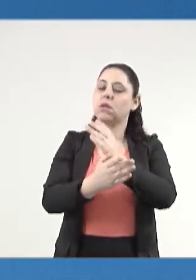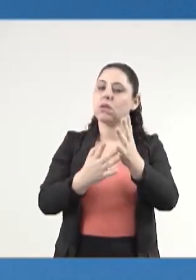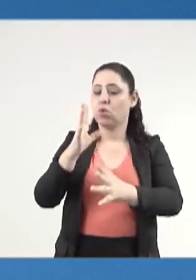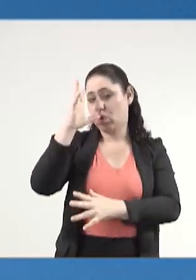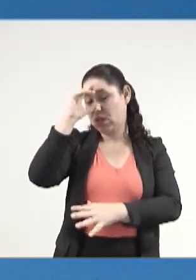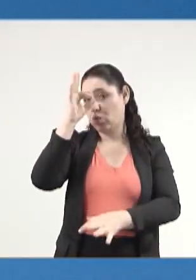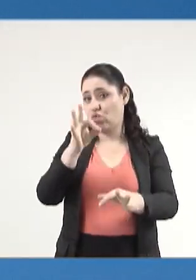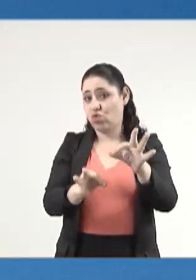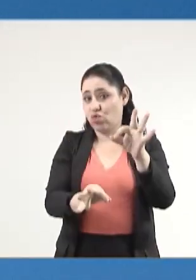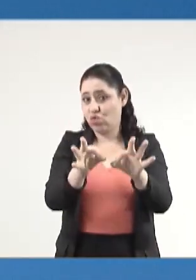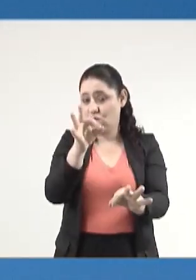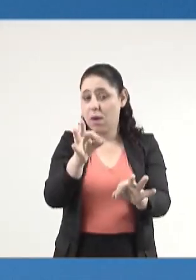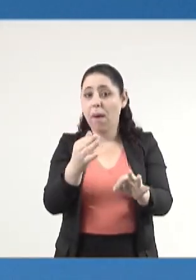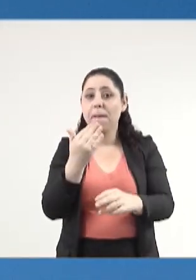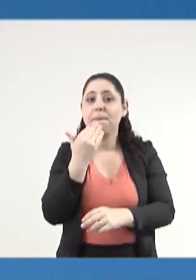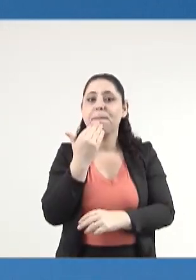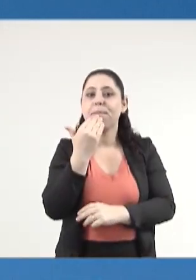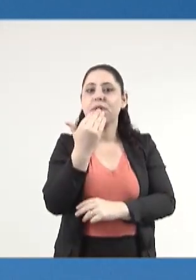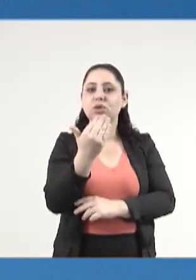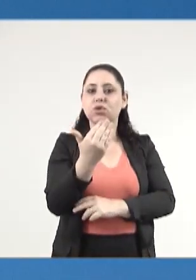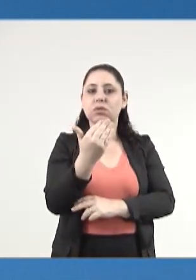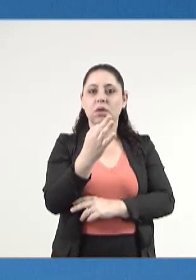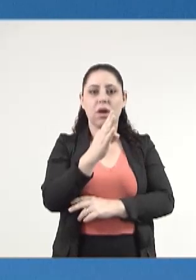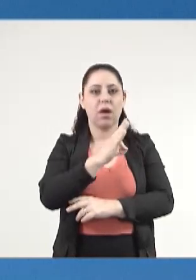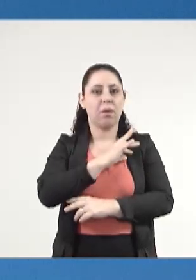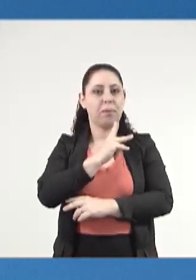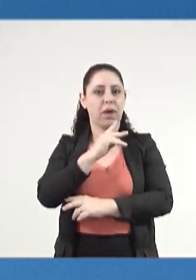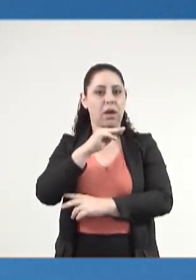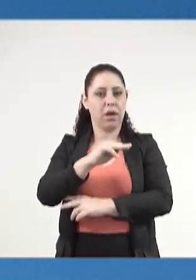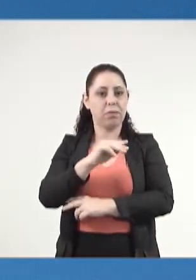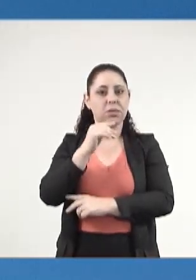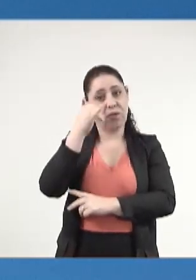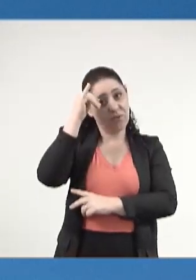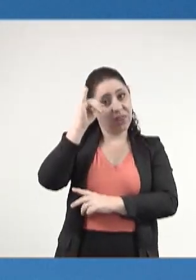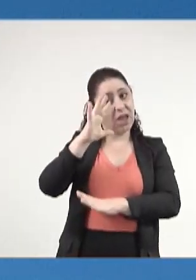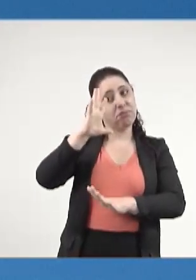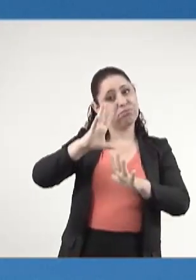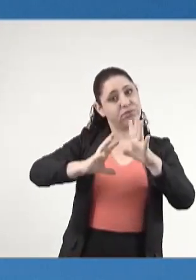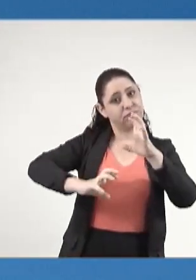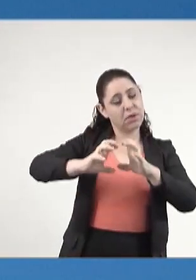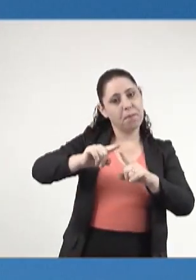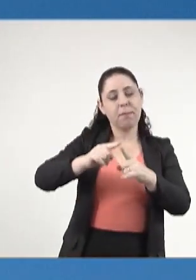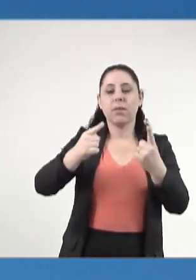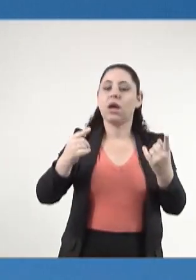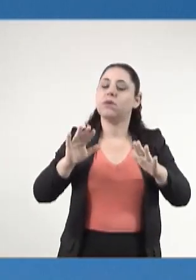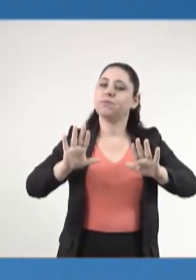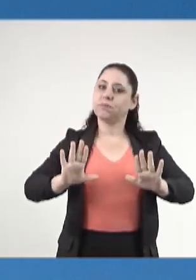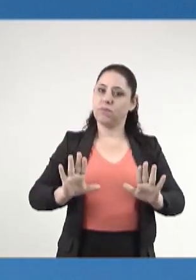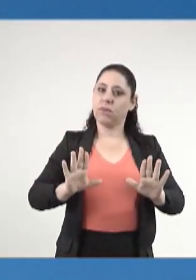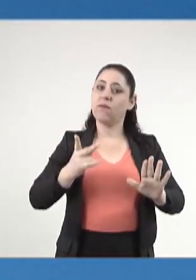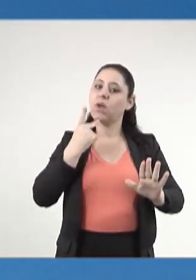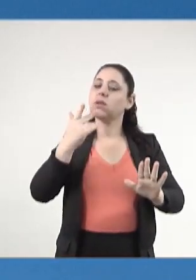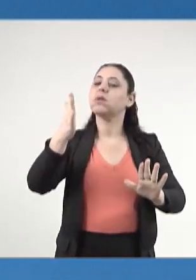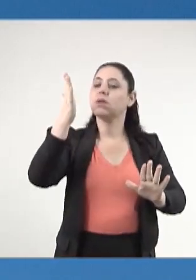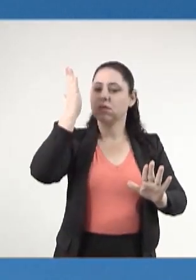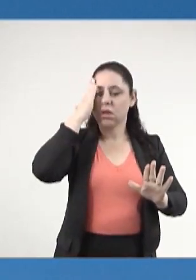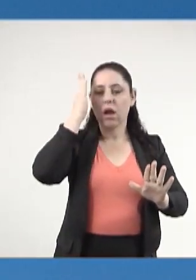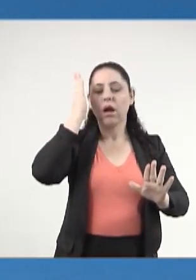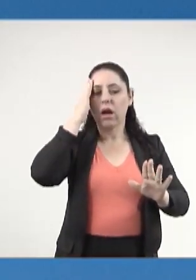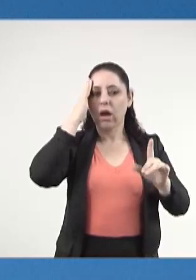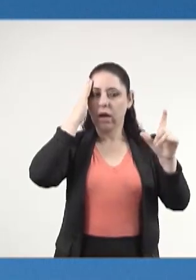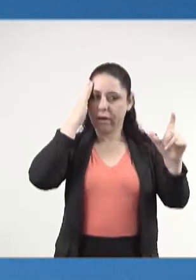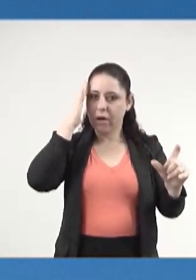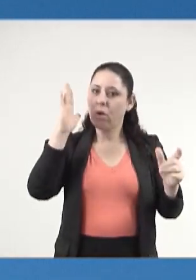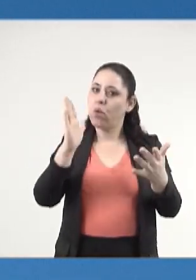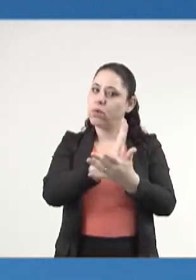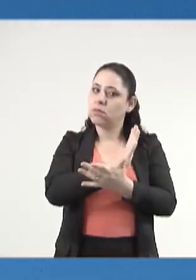decisão judicial que pediu para que a PM tivesse presente no local para evitar conflito. Agora, Vossa Excelência sabe que